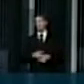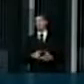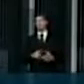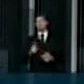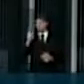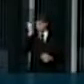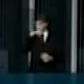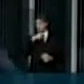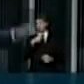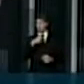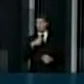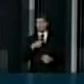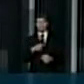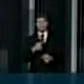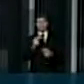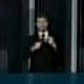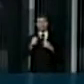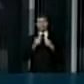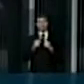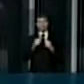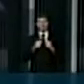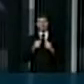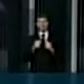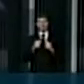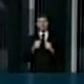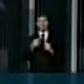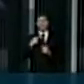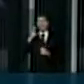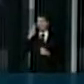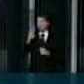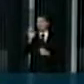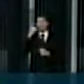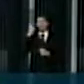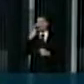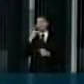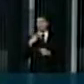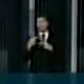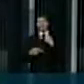de dificuldade econômica. E eu ouço falar aqui de